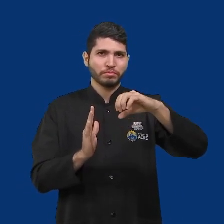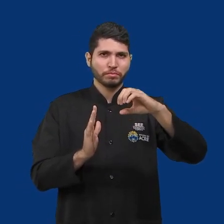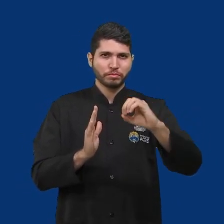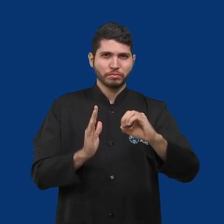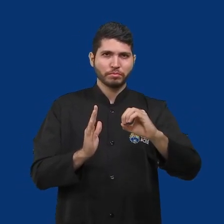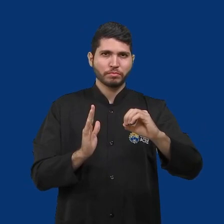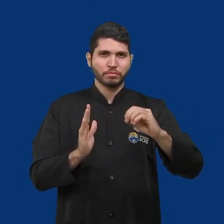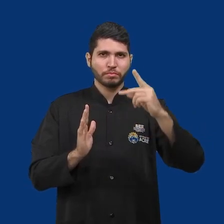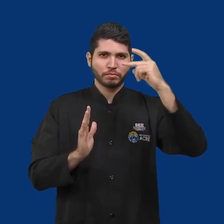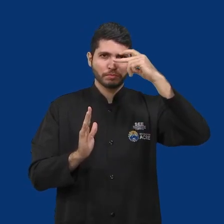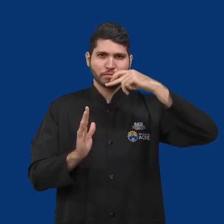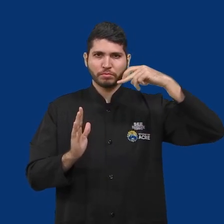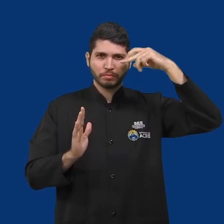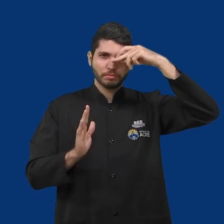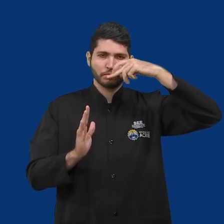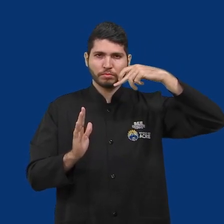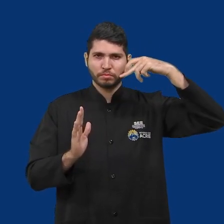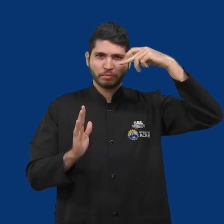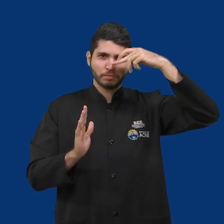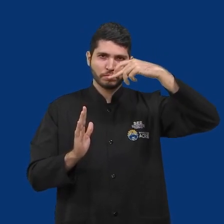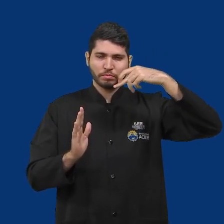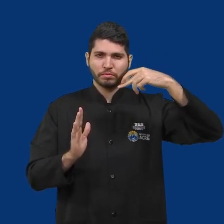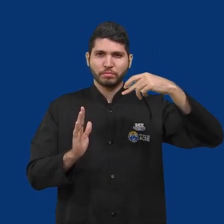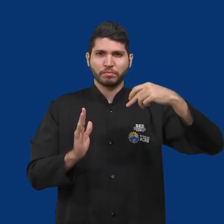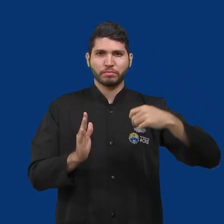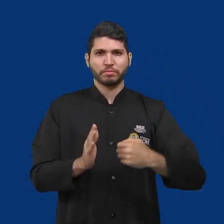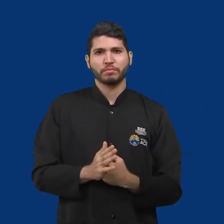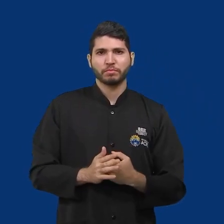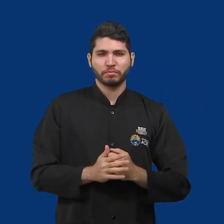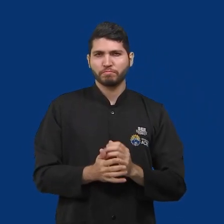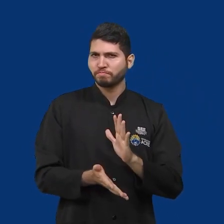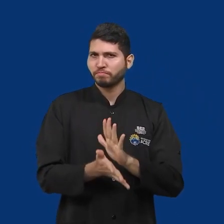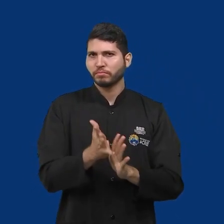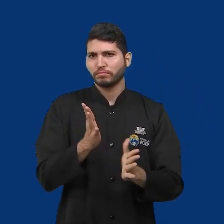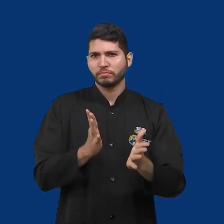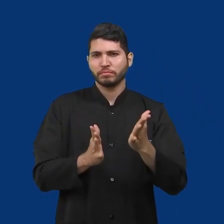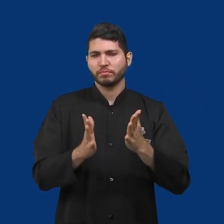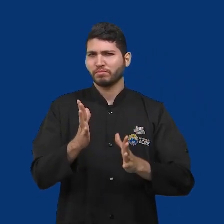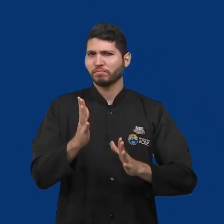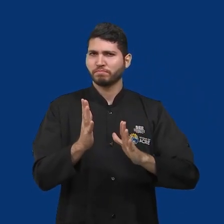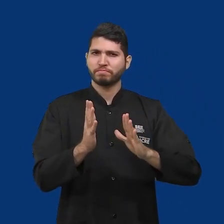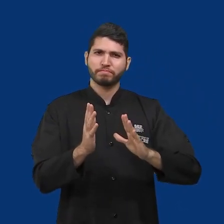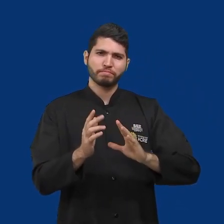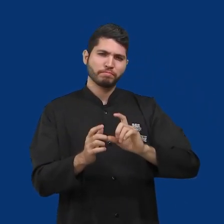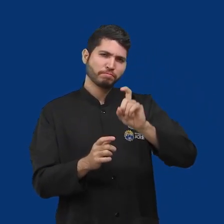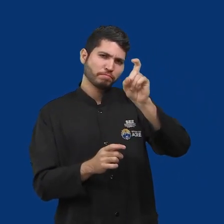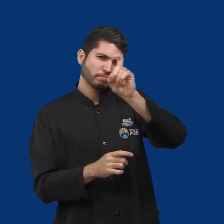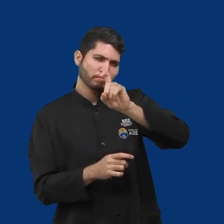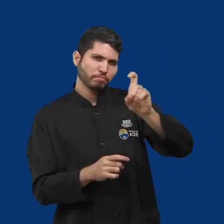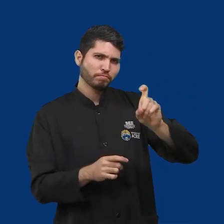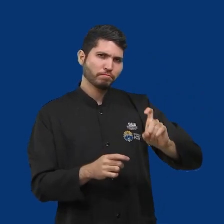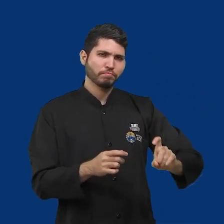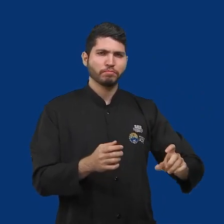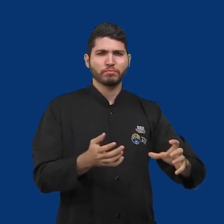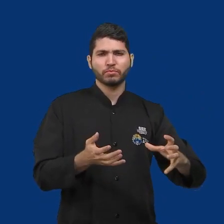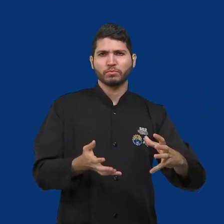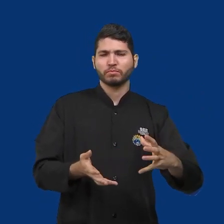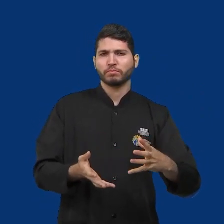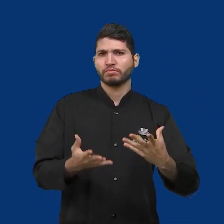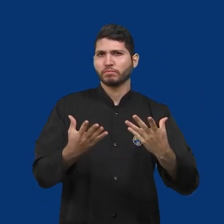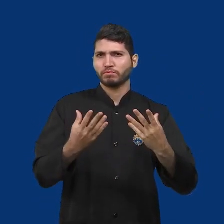Você olha aí, olha, ela é bem imponente, com obras maravilhosas, cheia de significados. Então, são